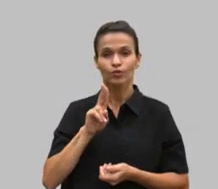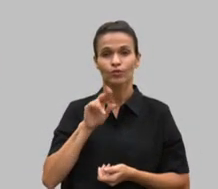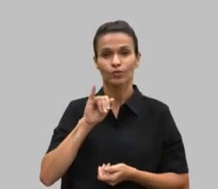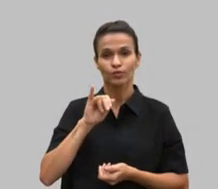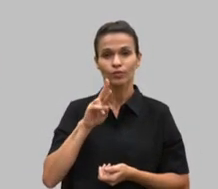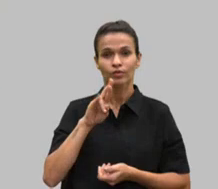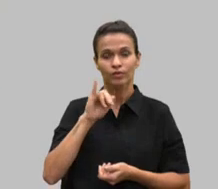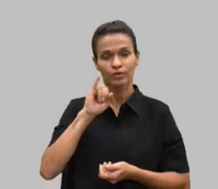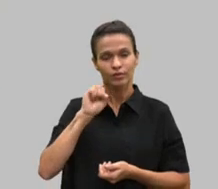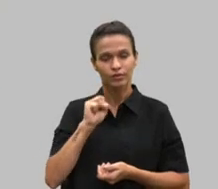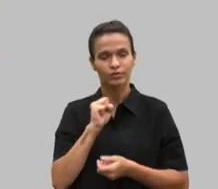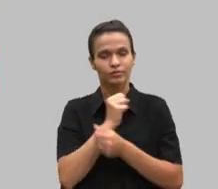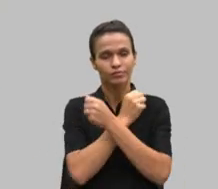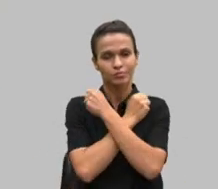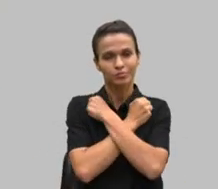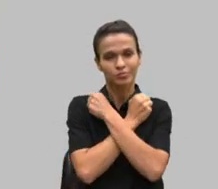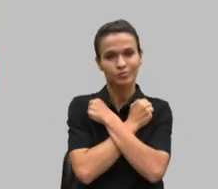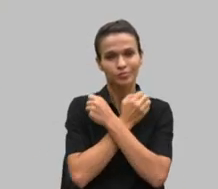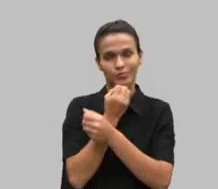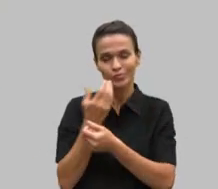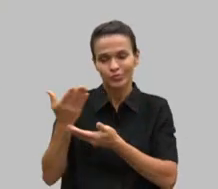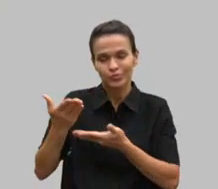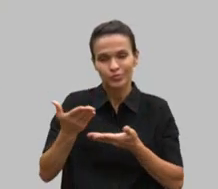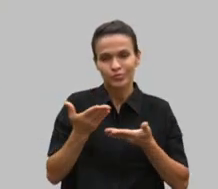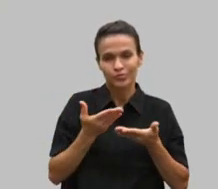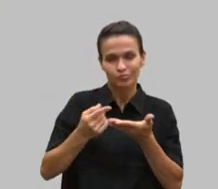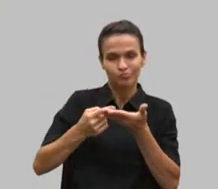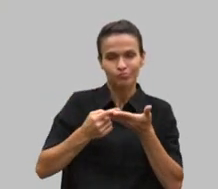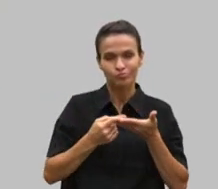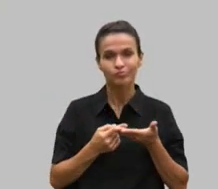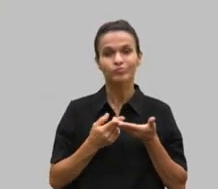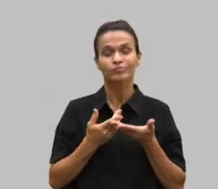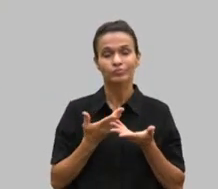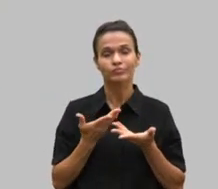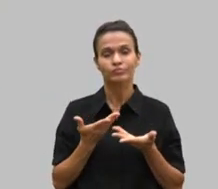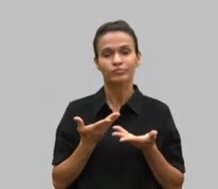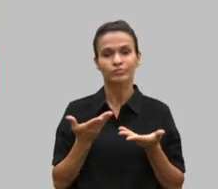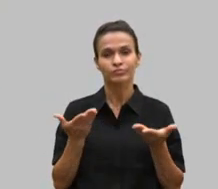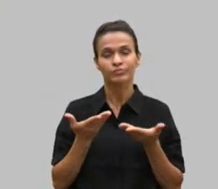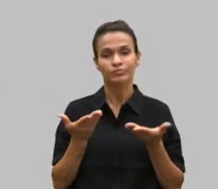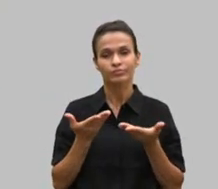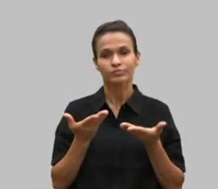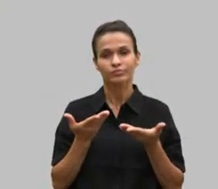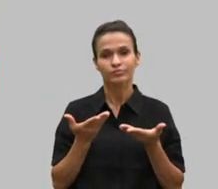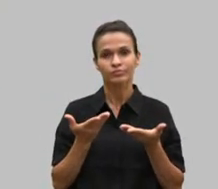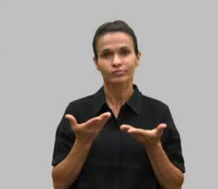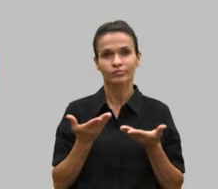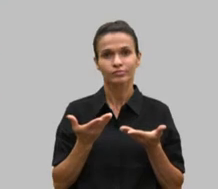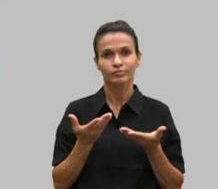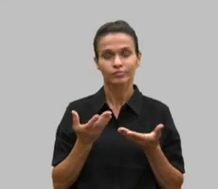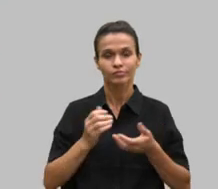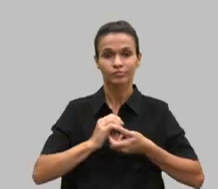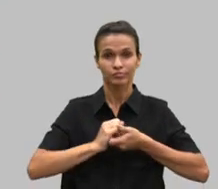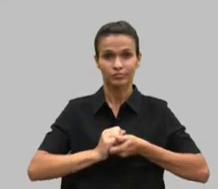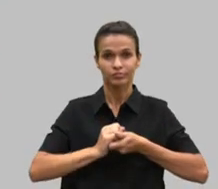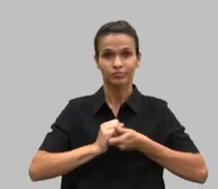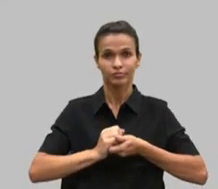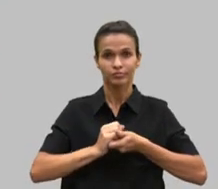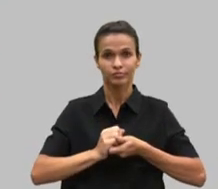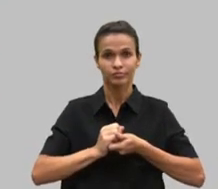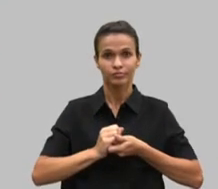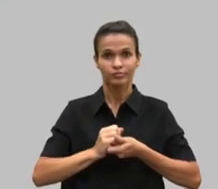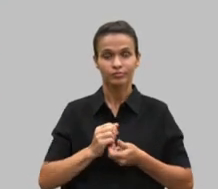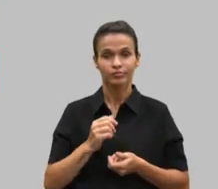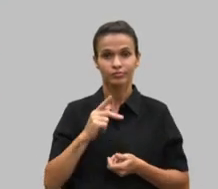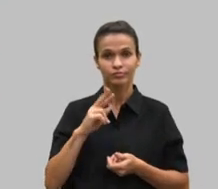seja bem-vindo um abraço aos amigos da cidade de Janaúba e nesse momento com a palavra para sua saudação pró-reitora